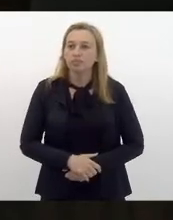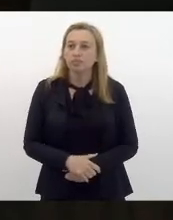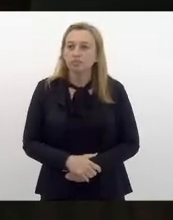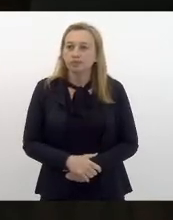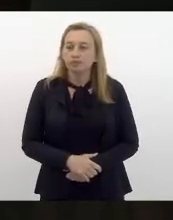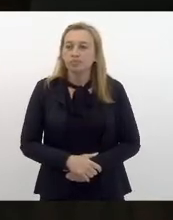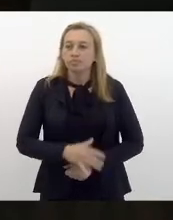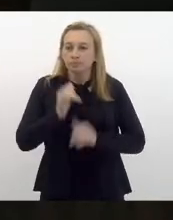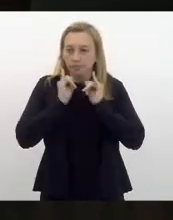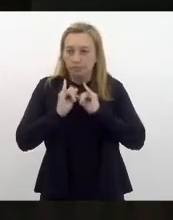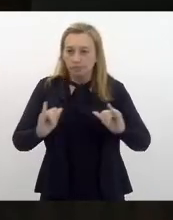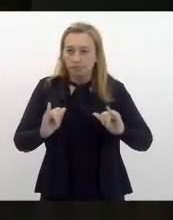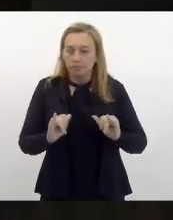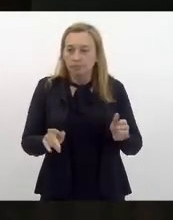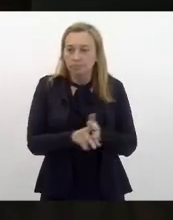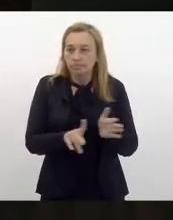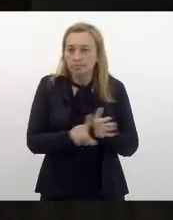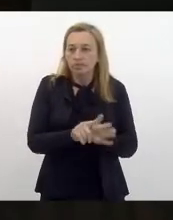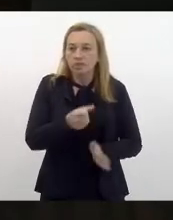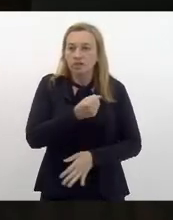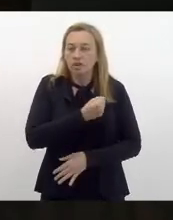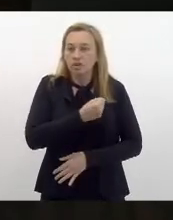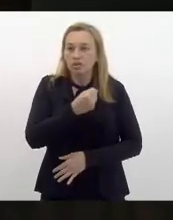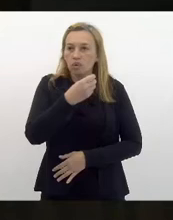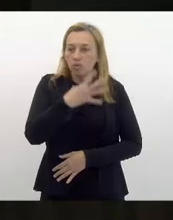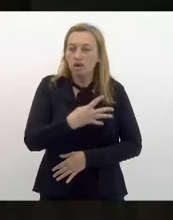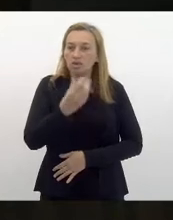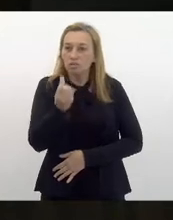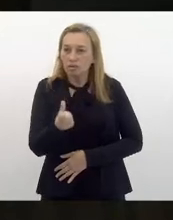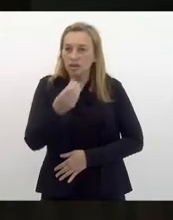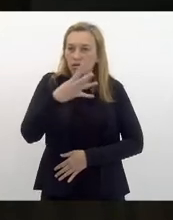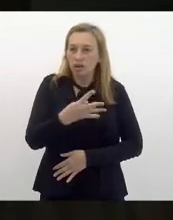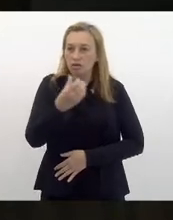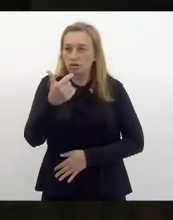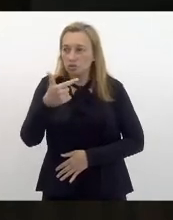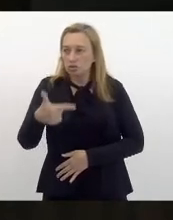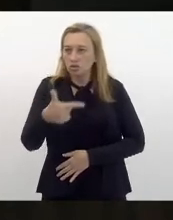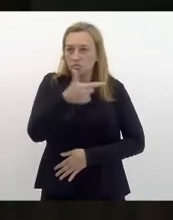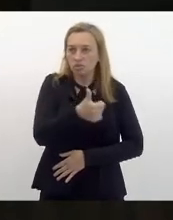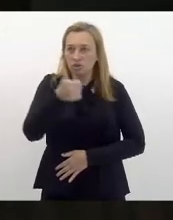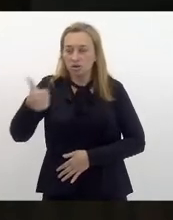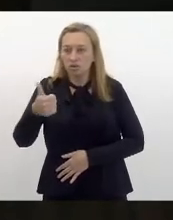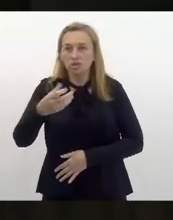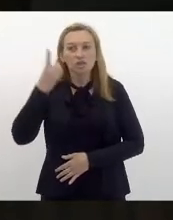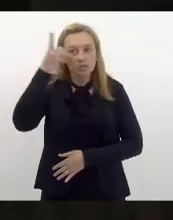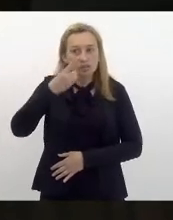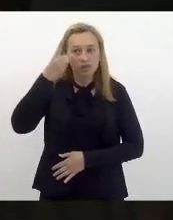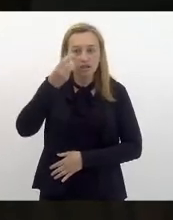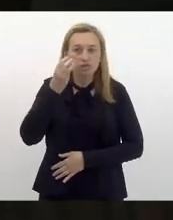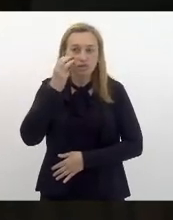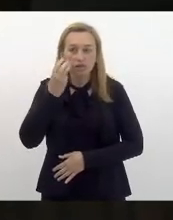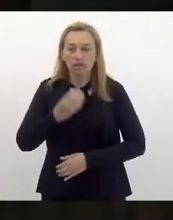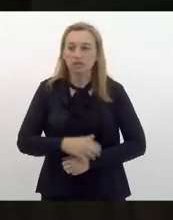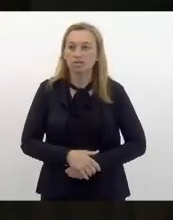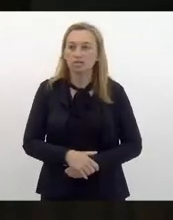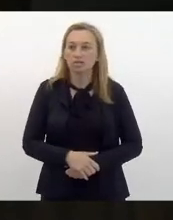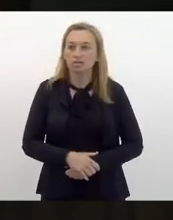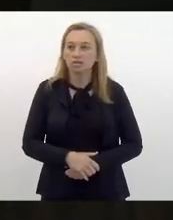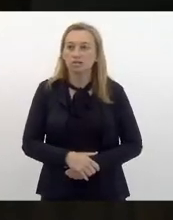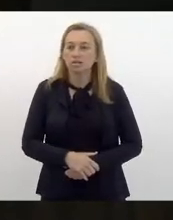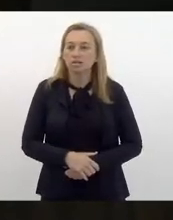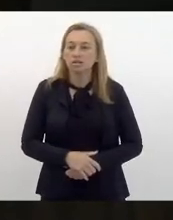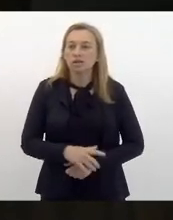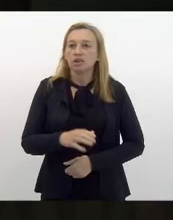o anuncio para já te dei o número 4 64221 de autoria do Deputado waldeck Carneiro